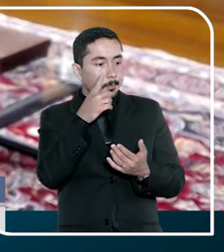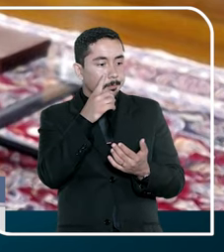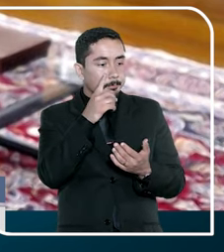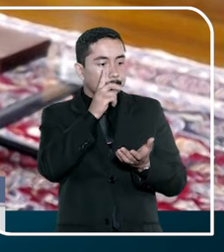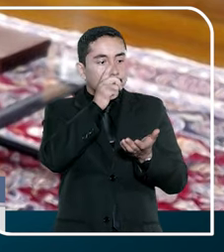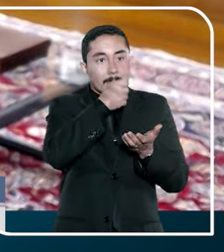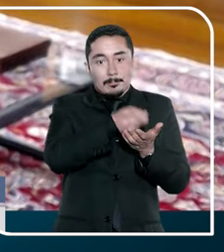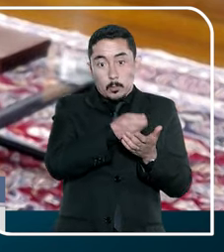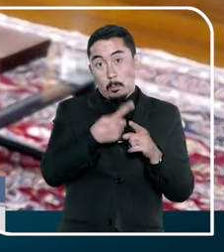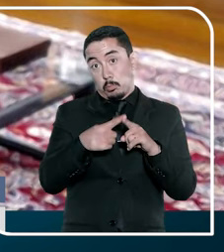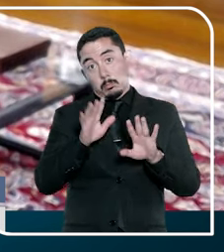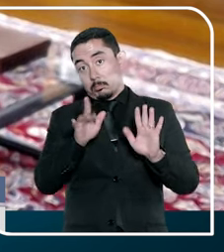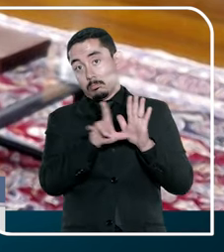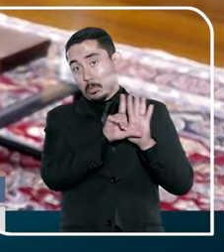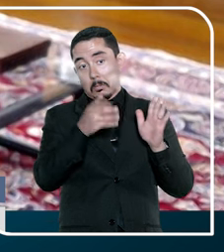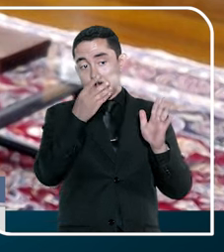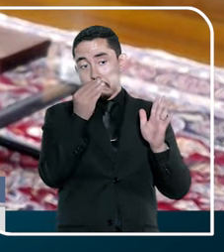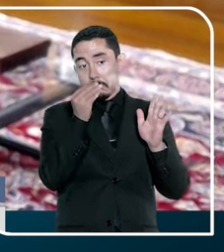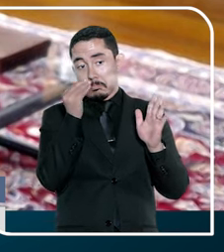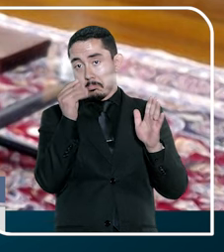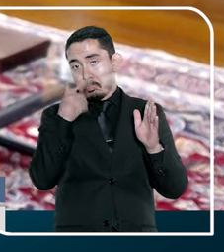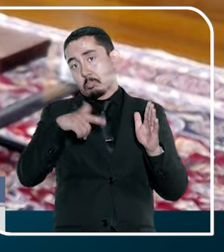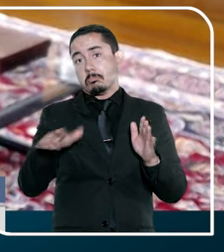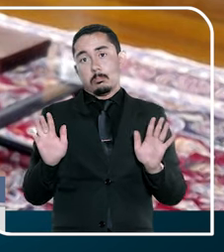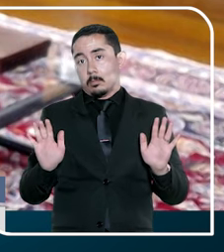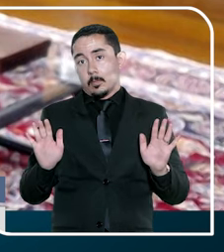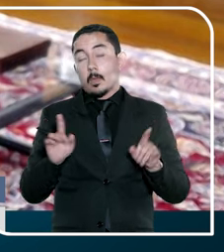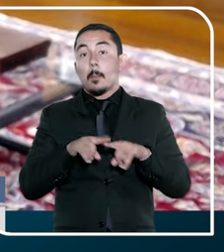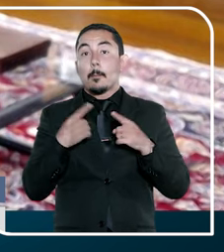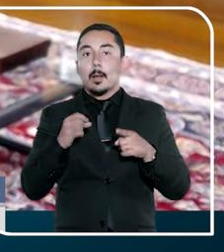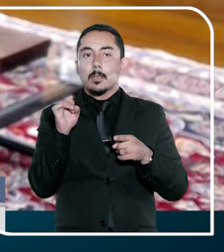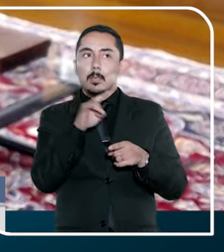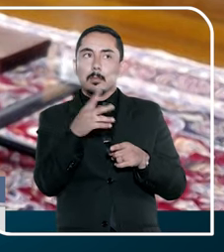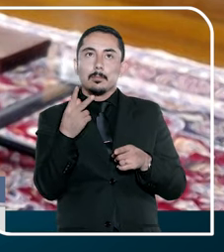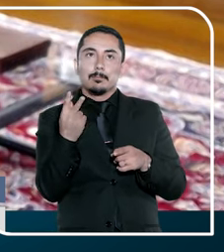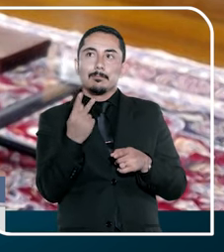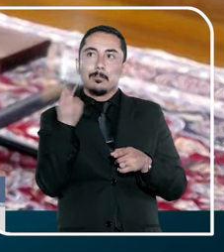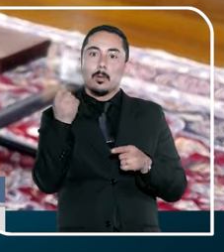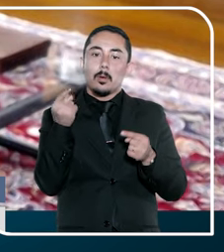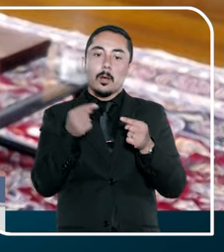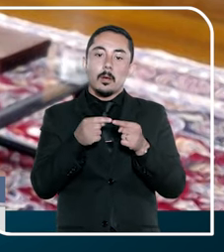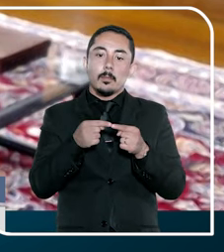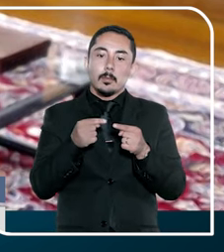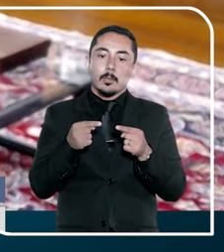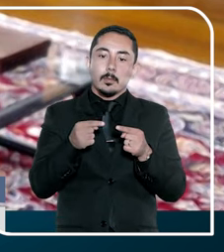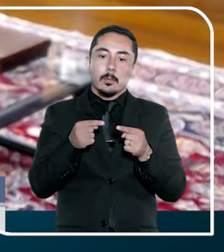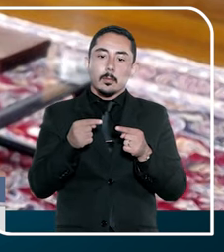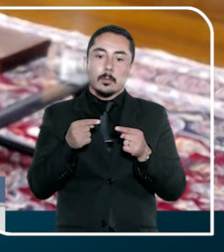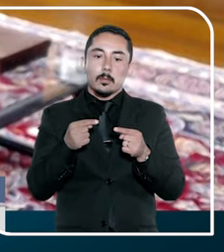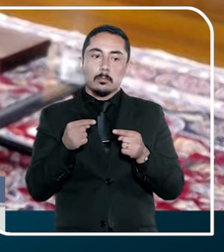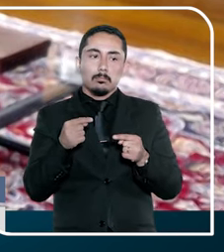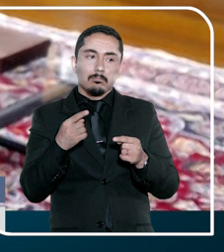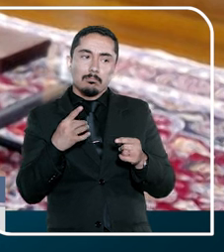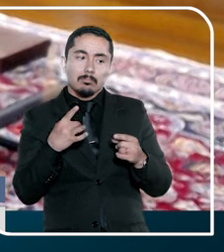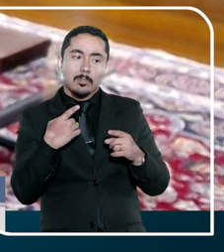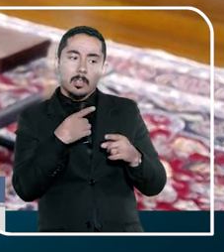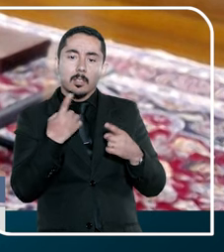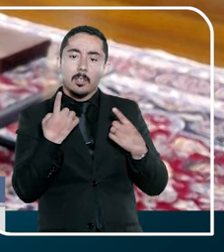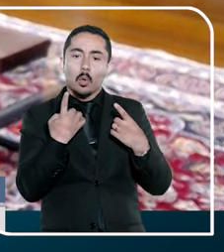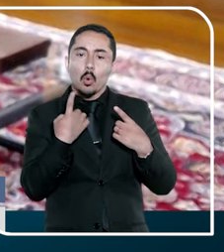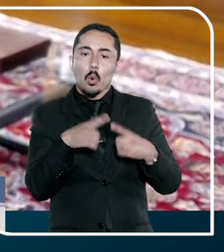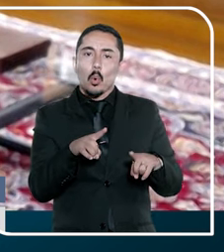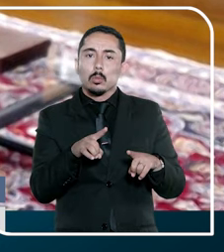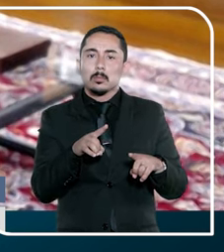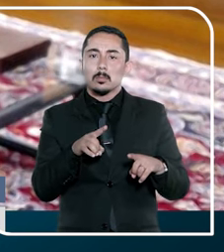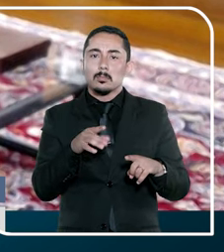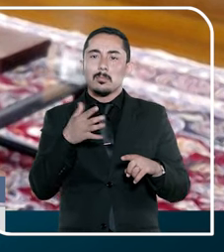diz nada que se o furto eh representar um prejuízo equivalente a menos de